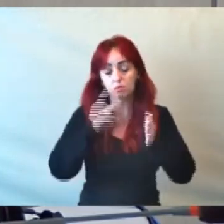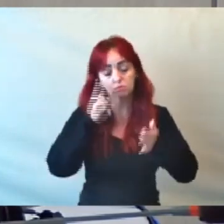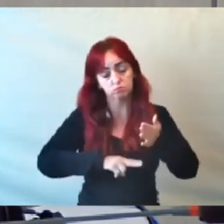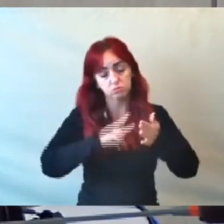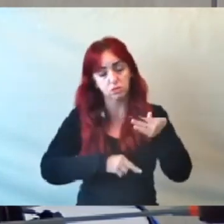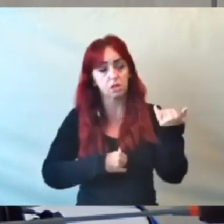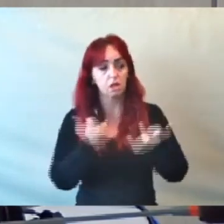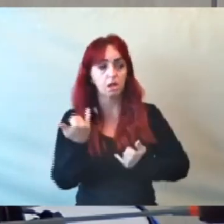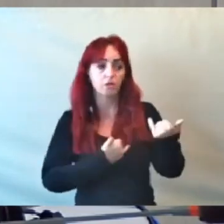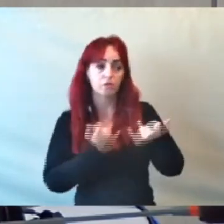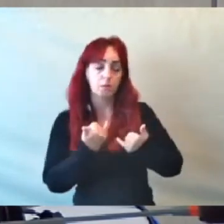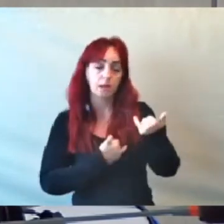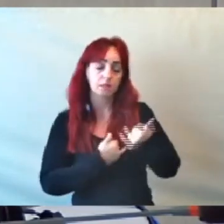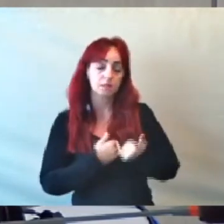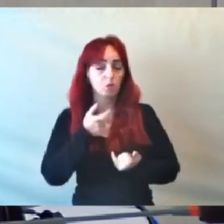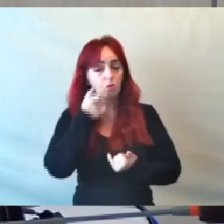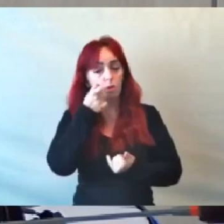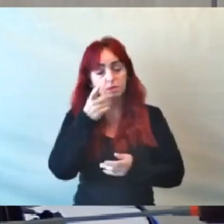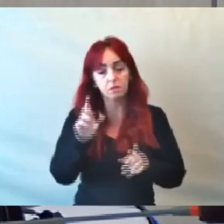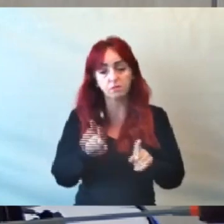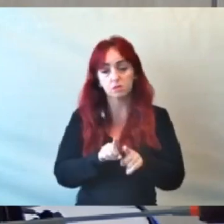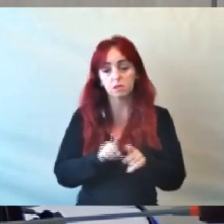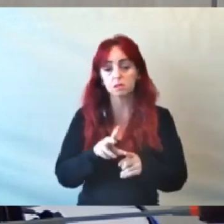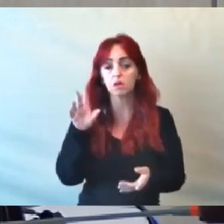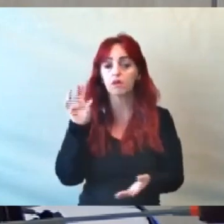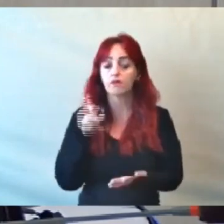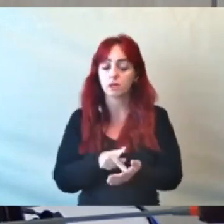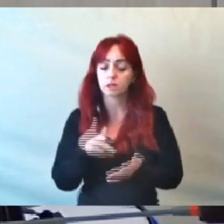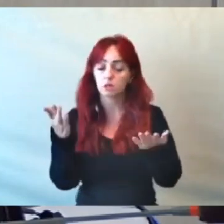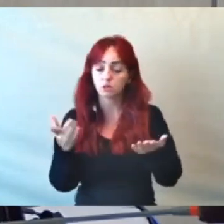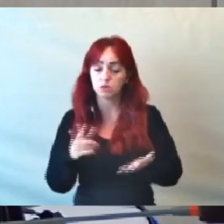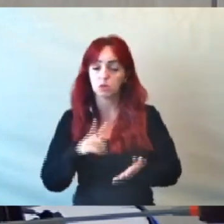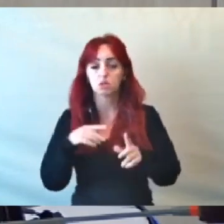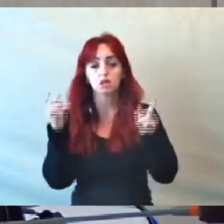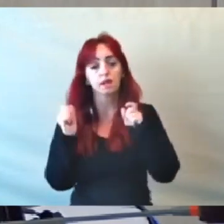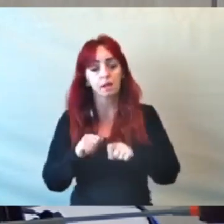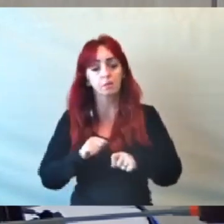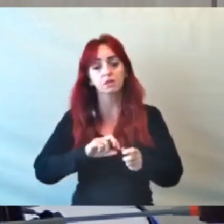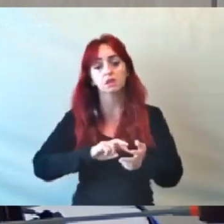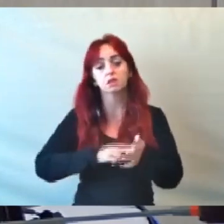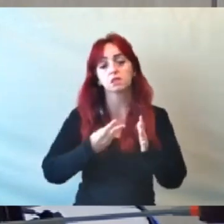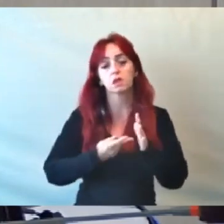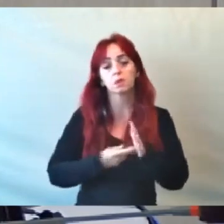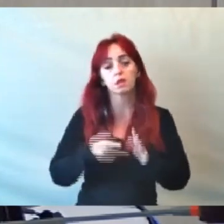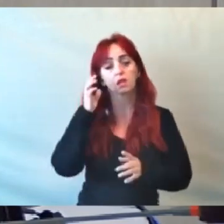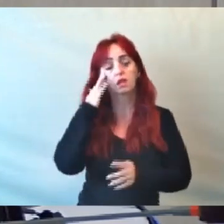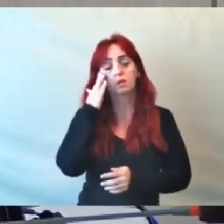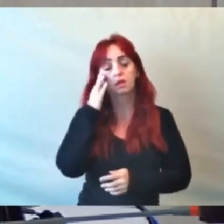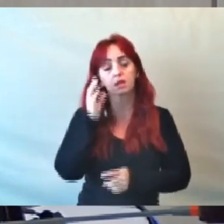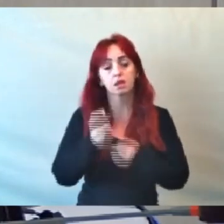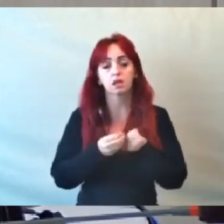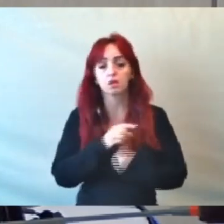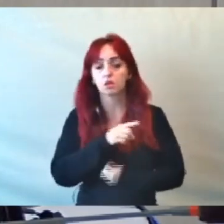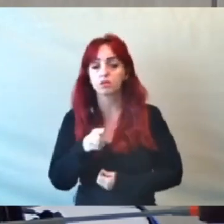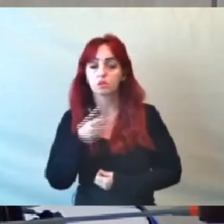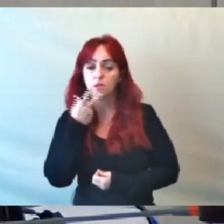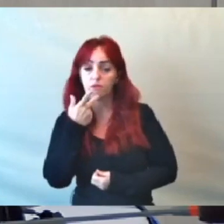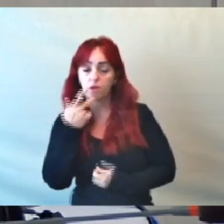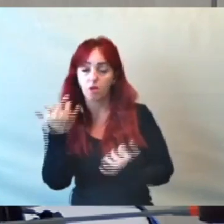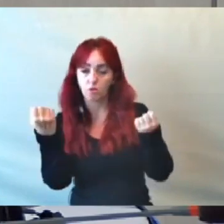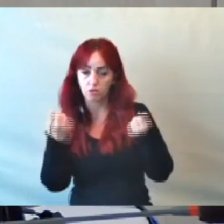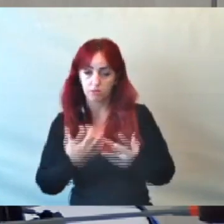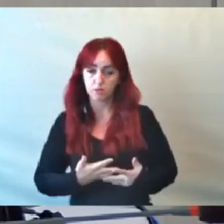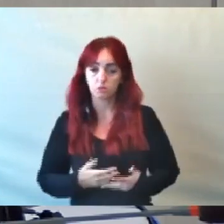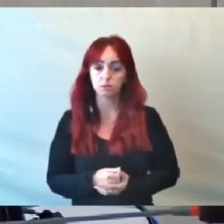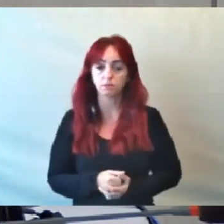fato, hoje, tem uma capacidade de interpretar e entender o que a senhora acabou de bem explicar. E eu quero deixar